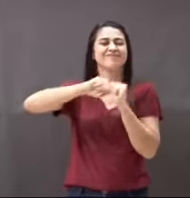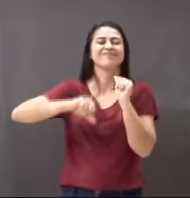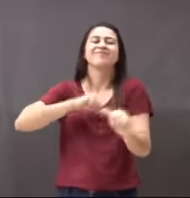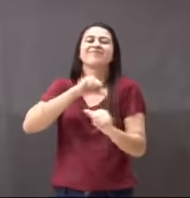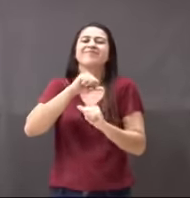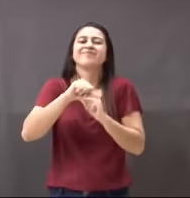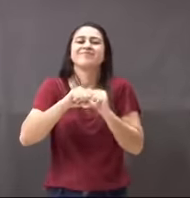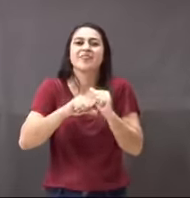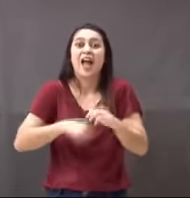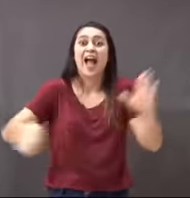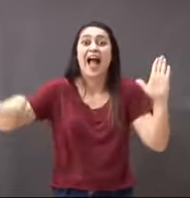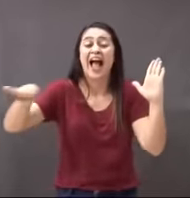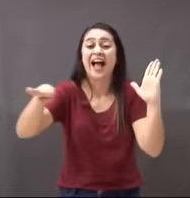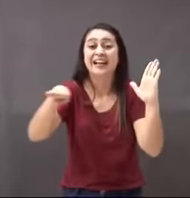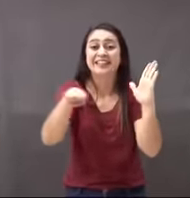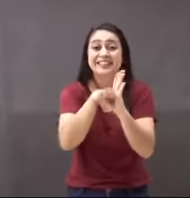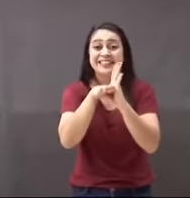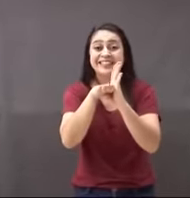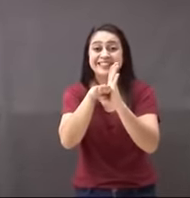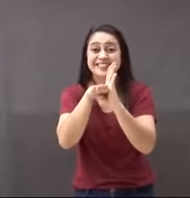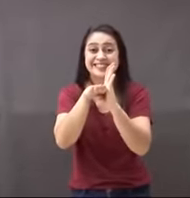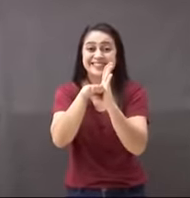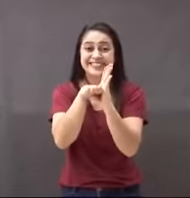sonhada, está chegando.